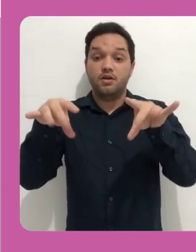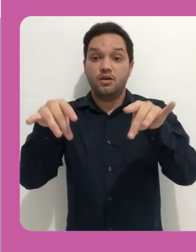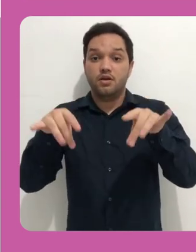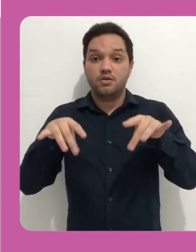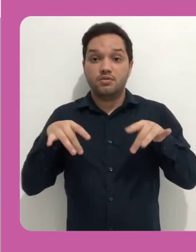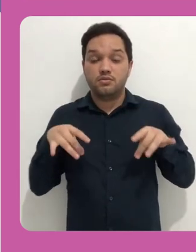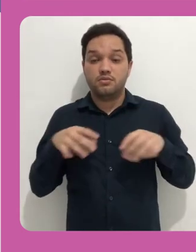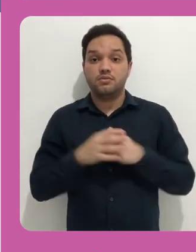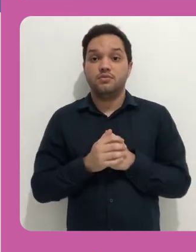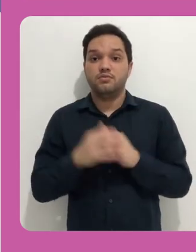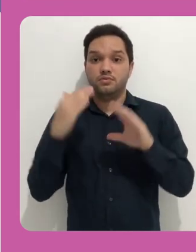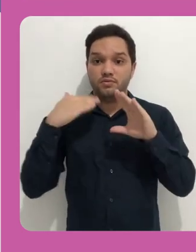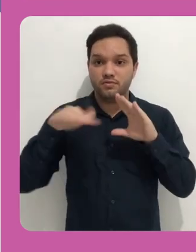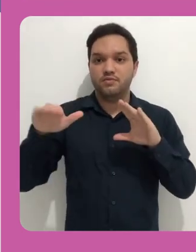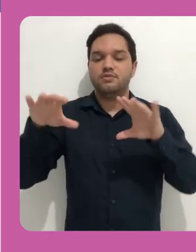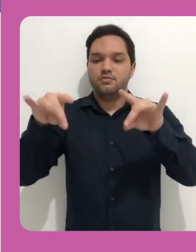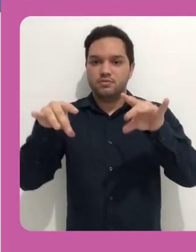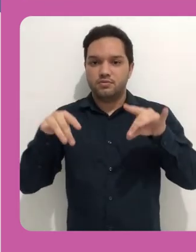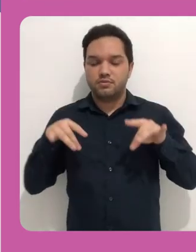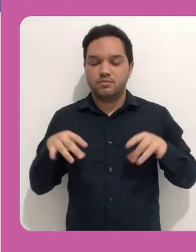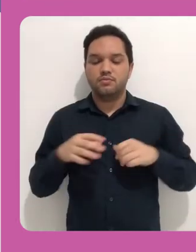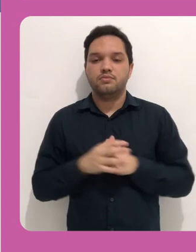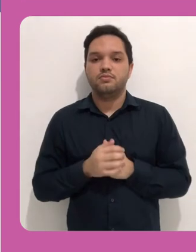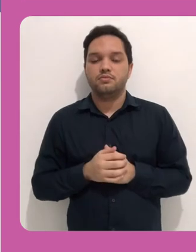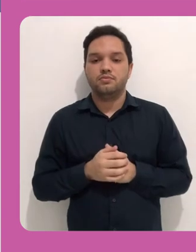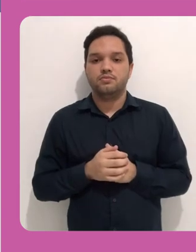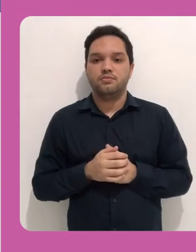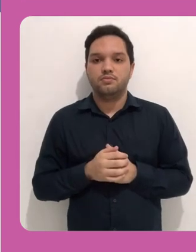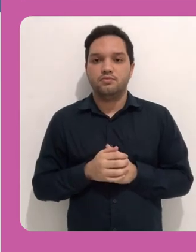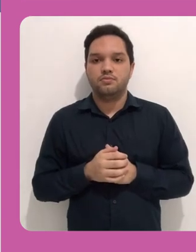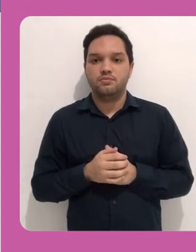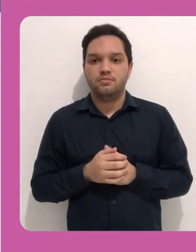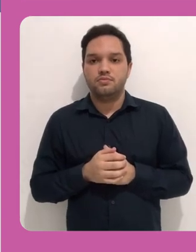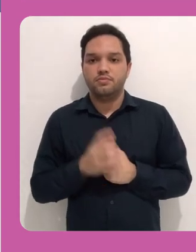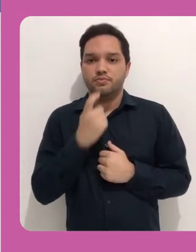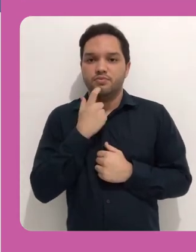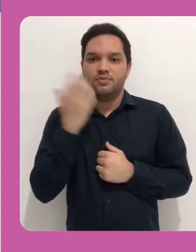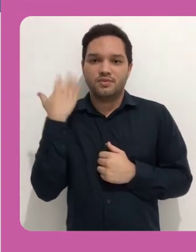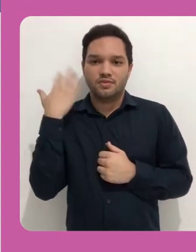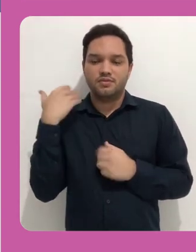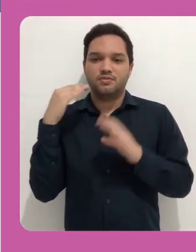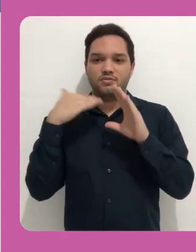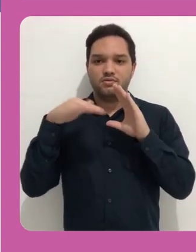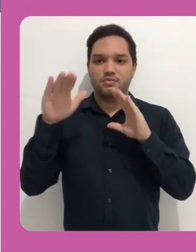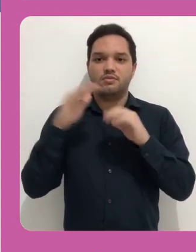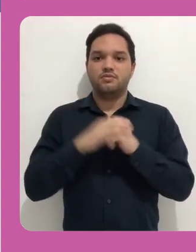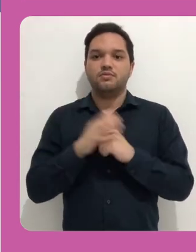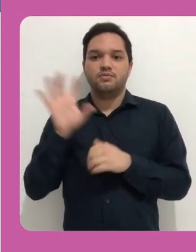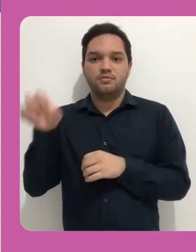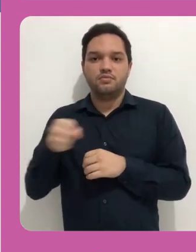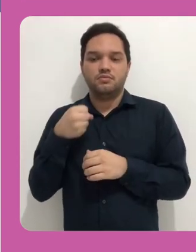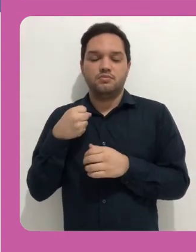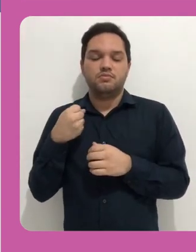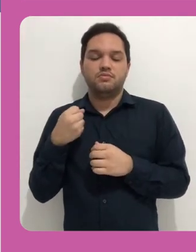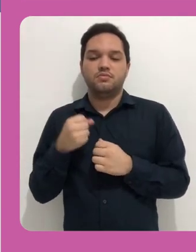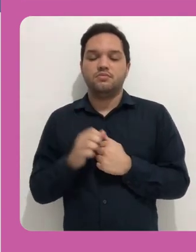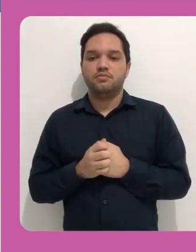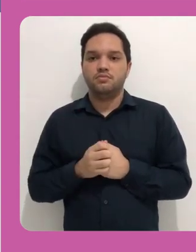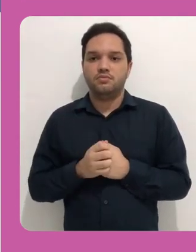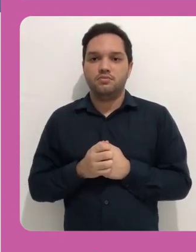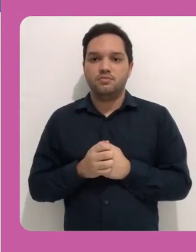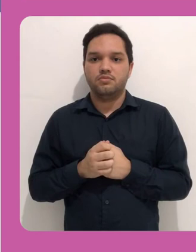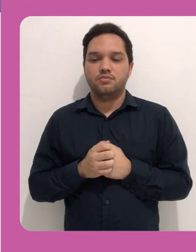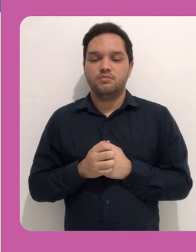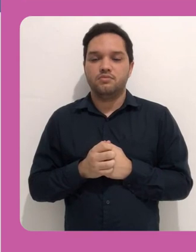E eu quero enviar um arquivo. Eu vou enviar um arquivo recente, tá? Eu poderia enviar um arquivo, mas vou pegar